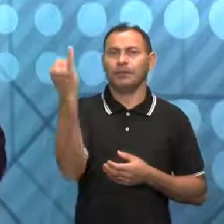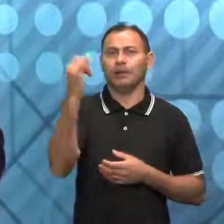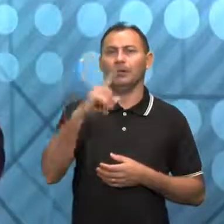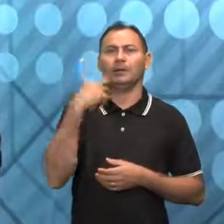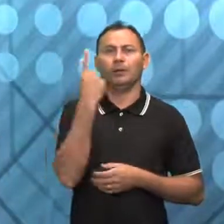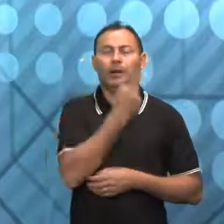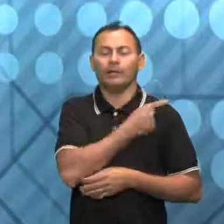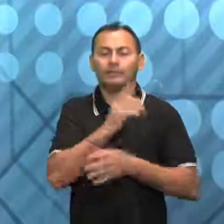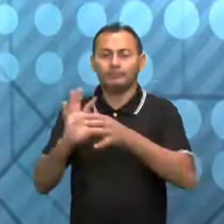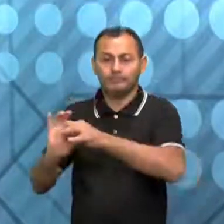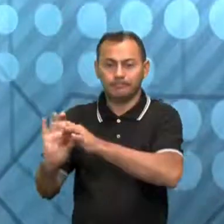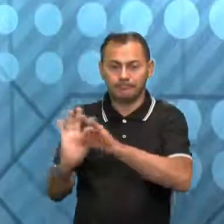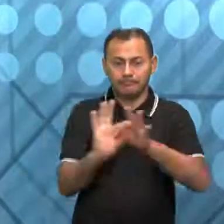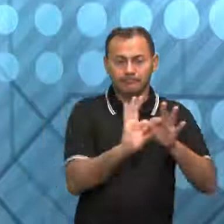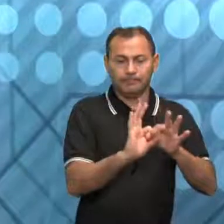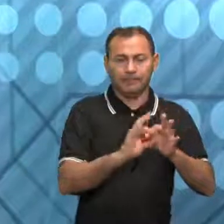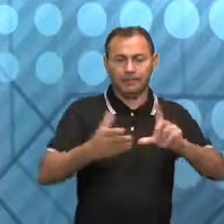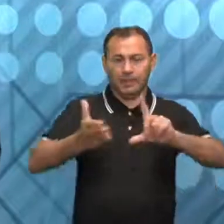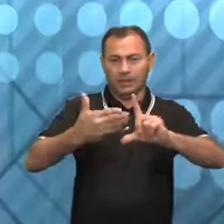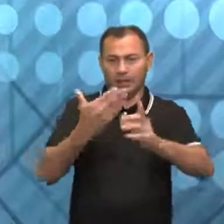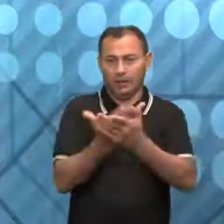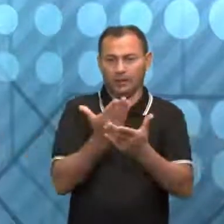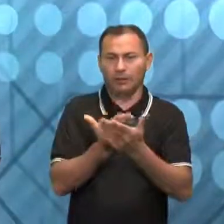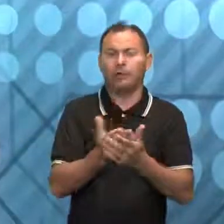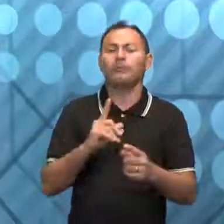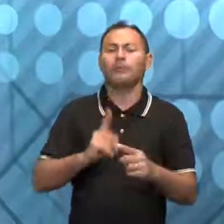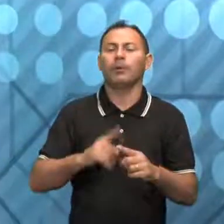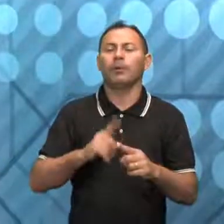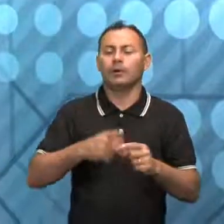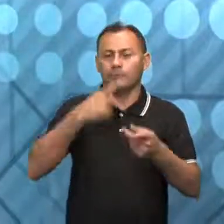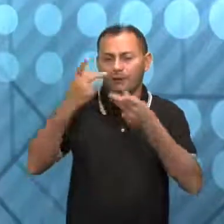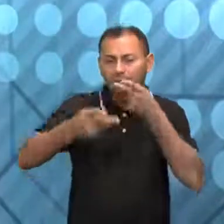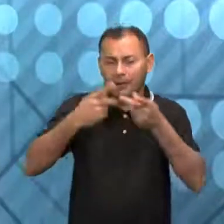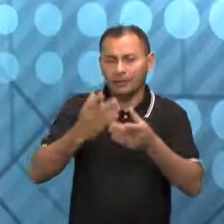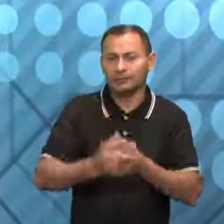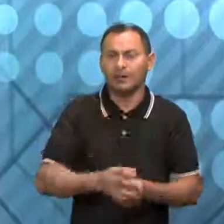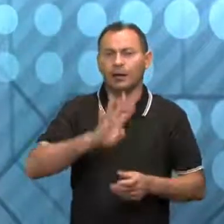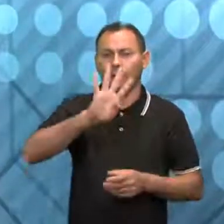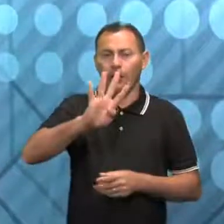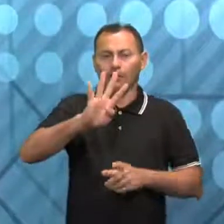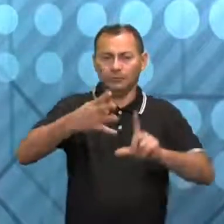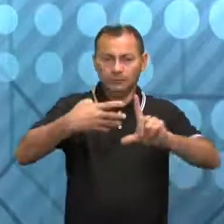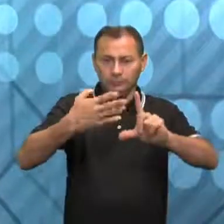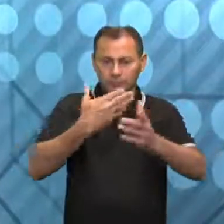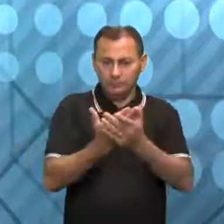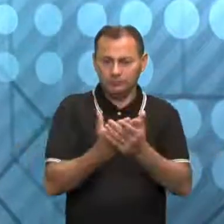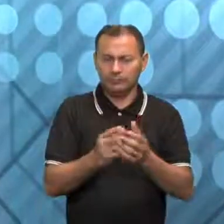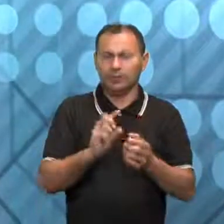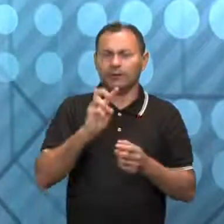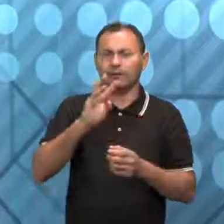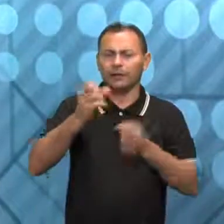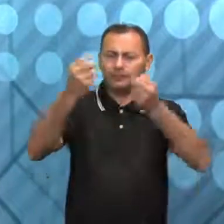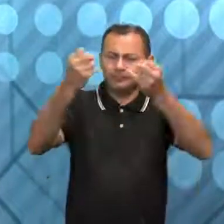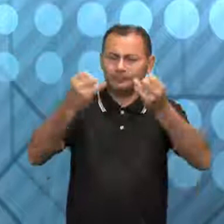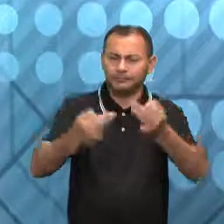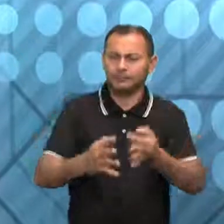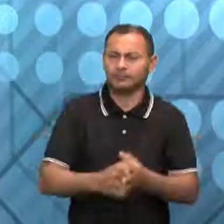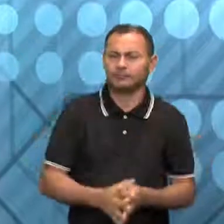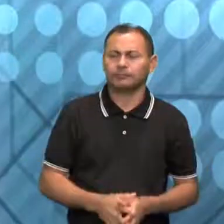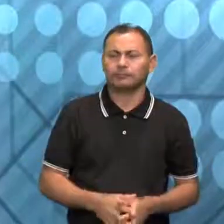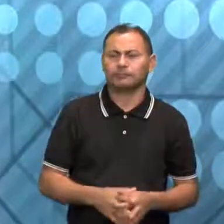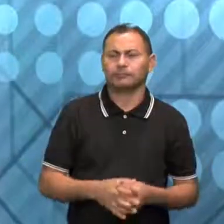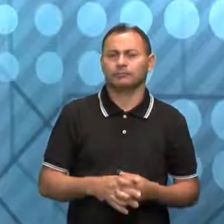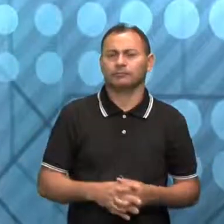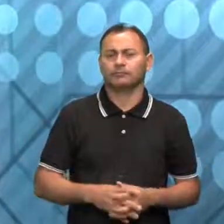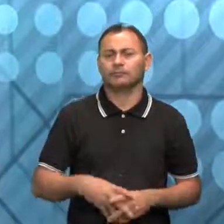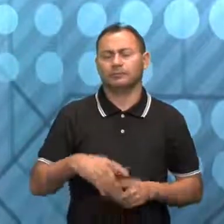gente contextualizar essa nossa aula, por que falar dessa nossa quarta teleaula, o que ela vai ser tão importante? A gente vai tratar